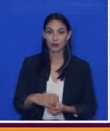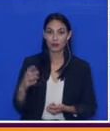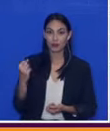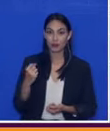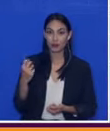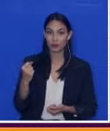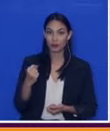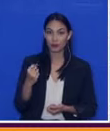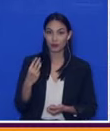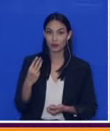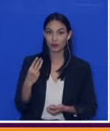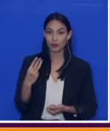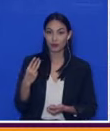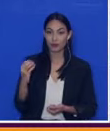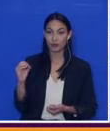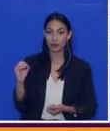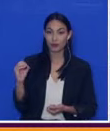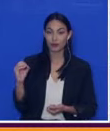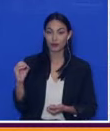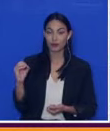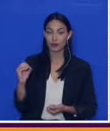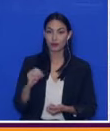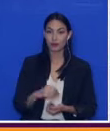Bola branca, número 30.